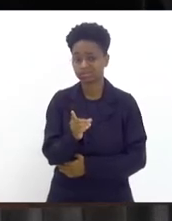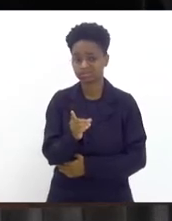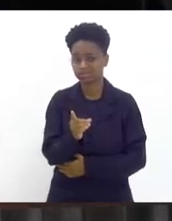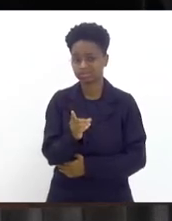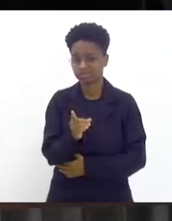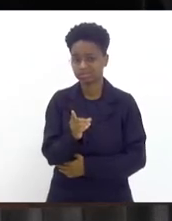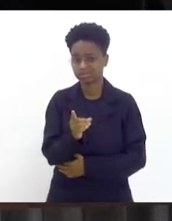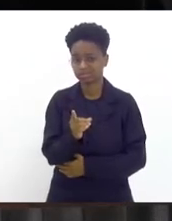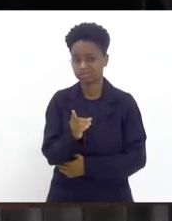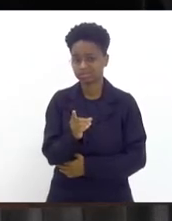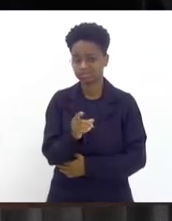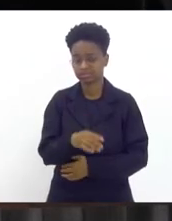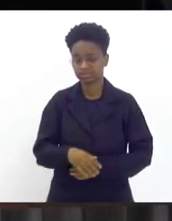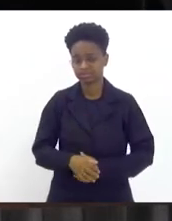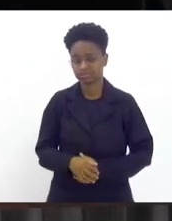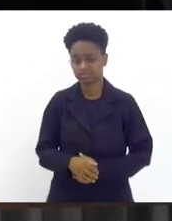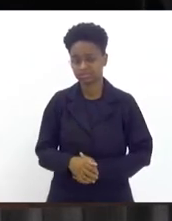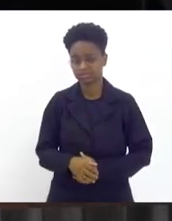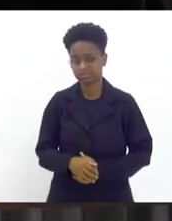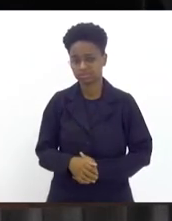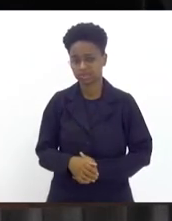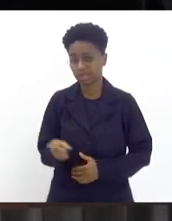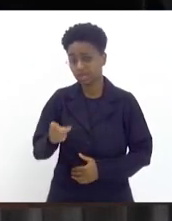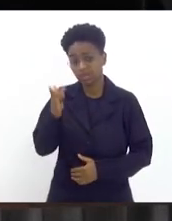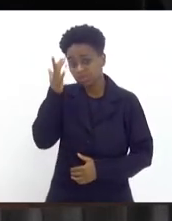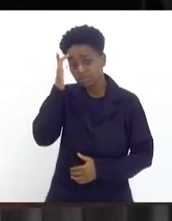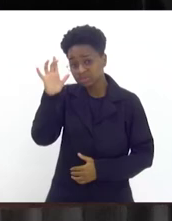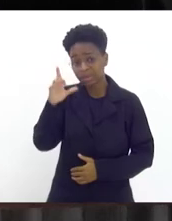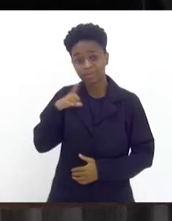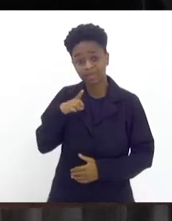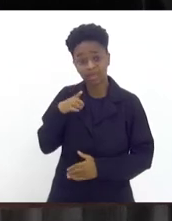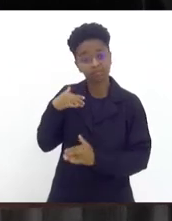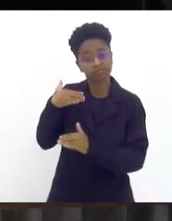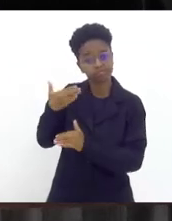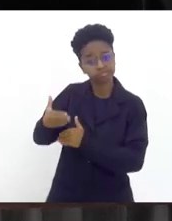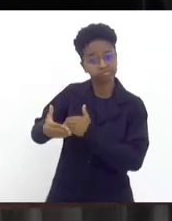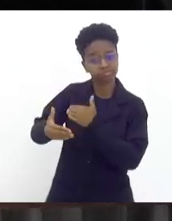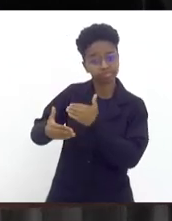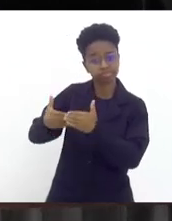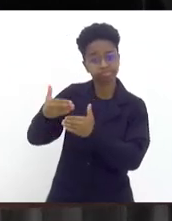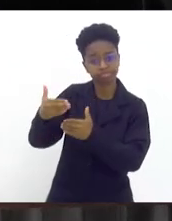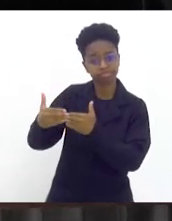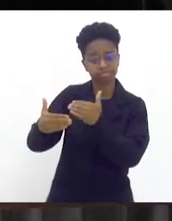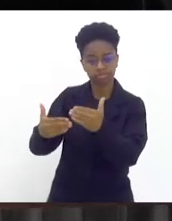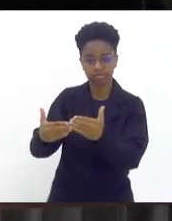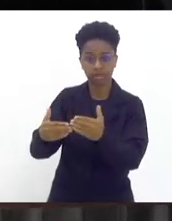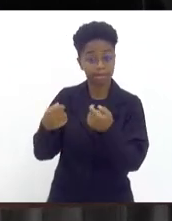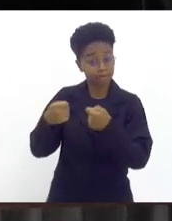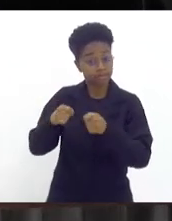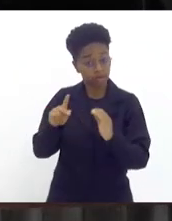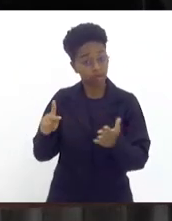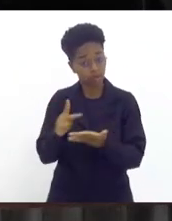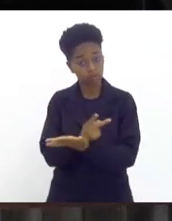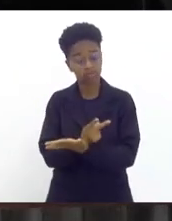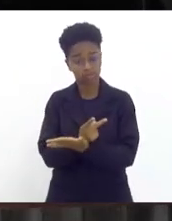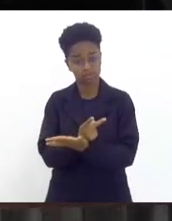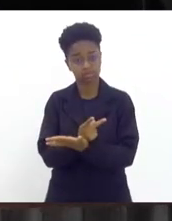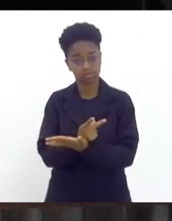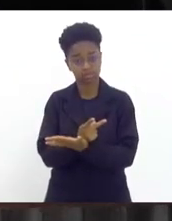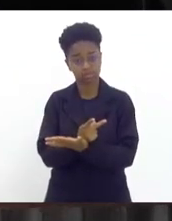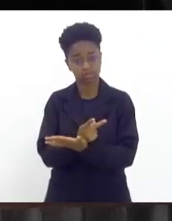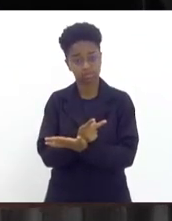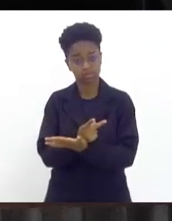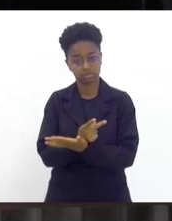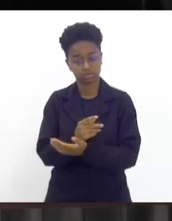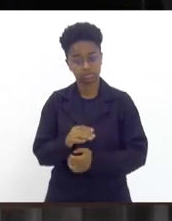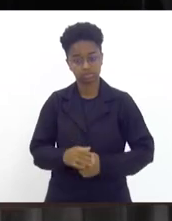Fernandes que existe uma progressão que seja feita que